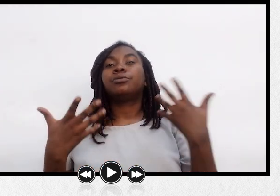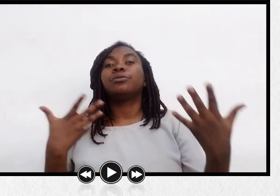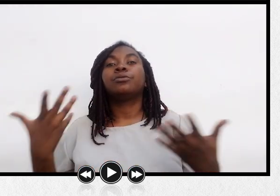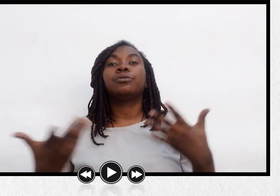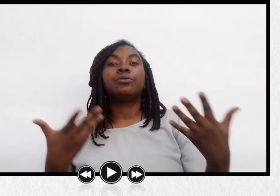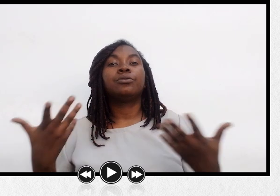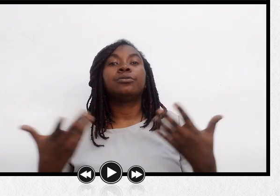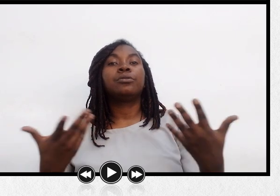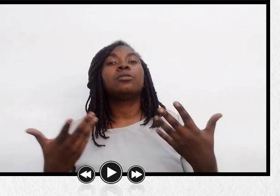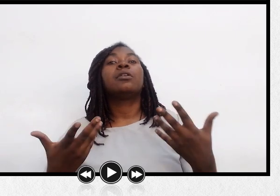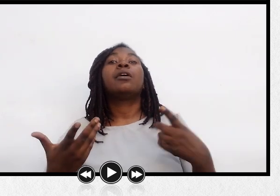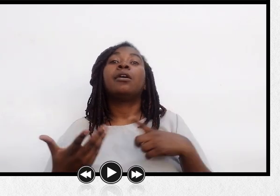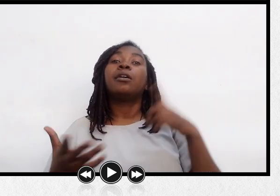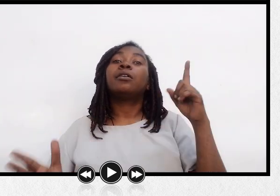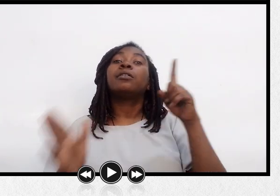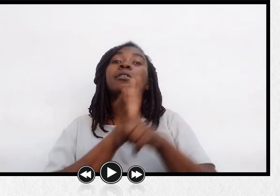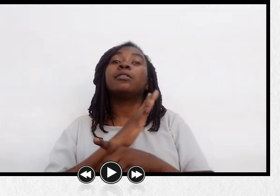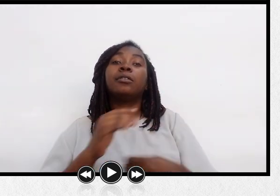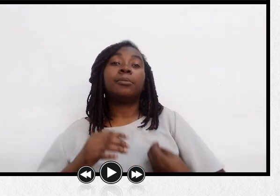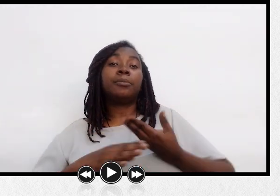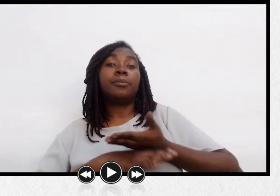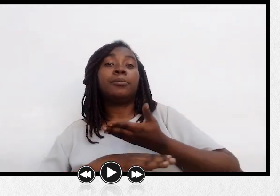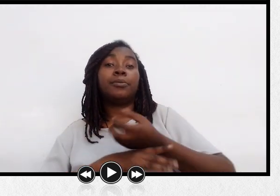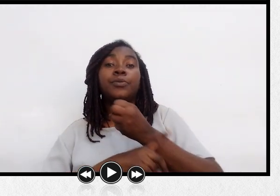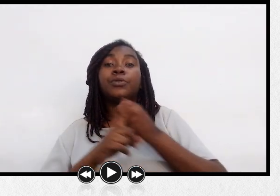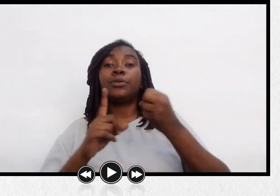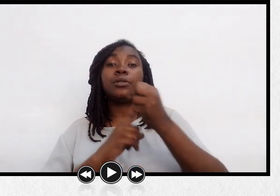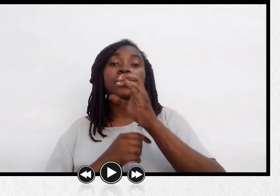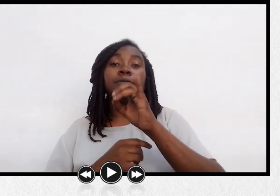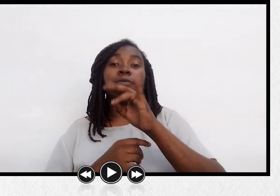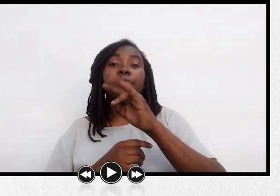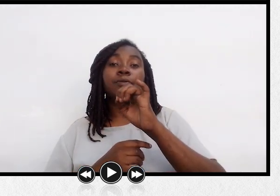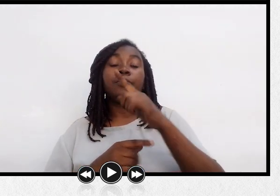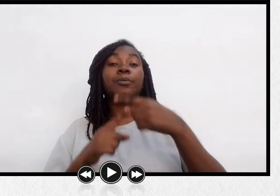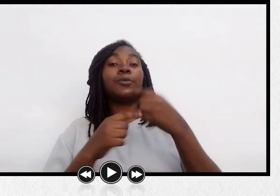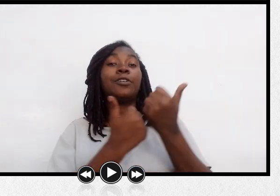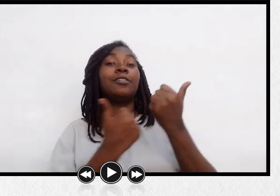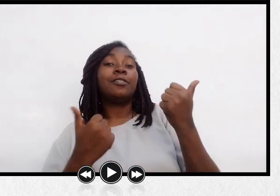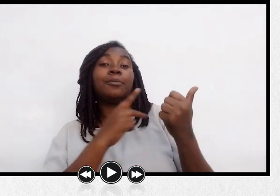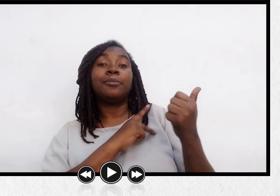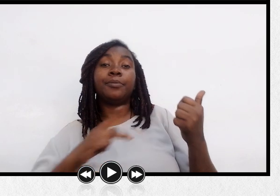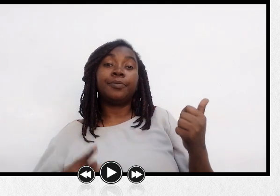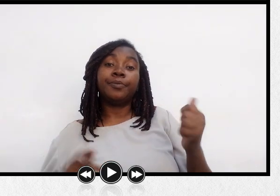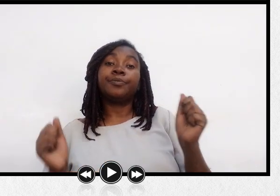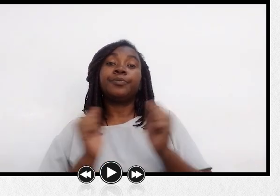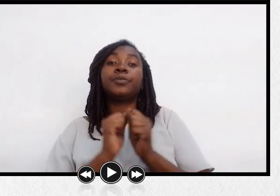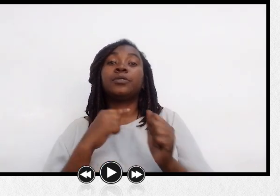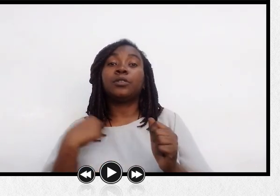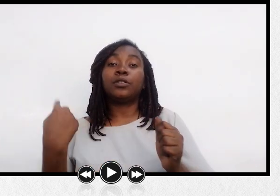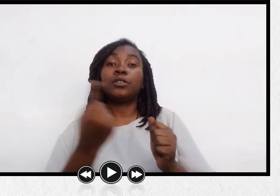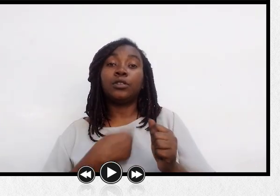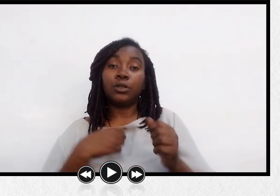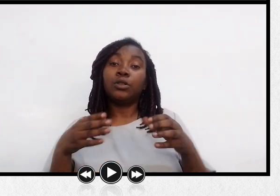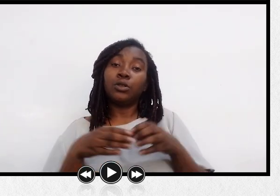E aí veio a questão, né, da participação da sociedade civil, porque o vice-presidente estava participando com a gente desse